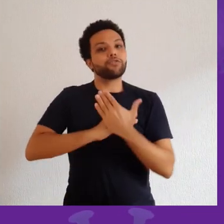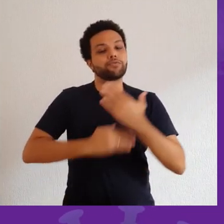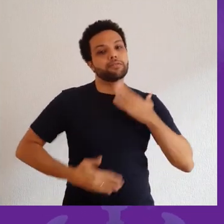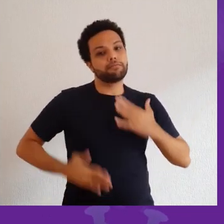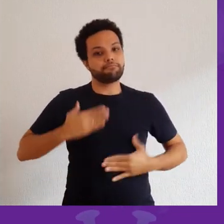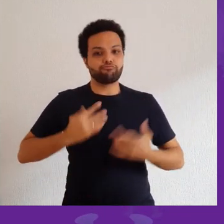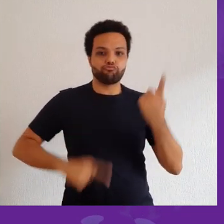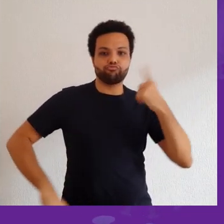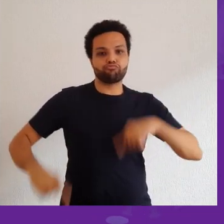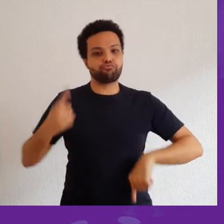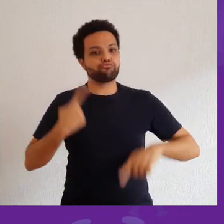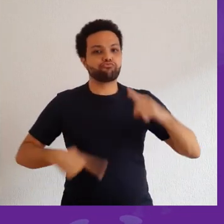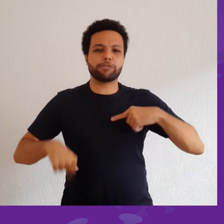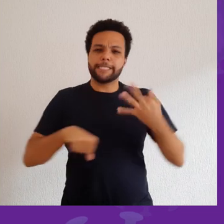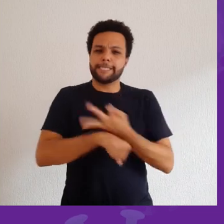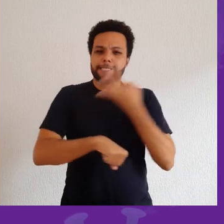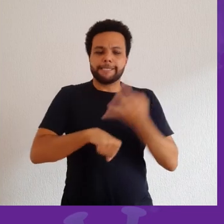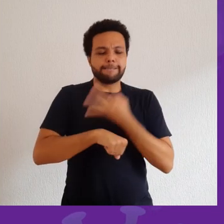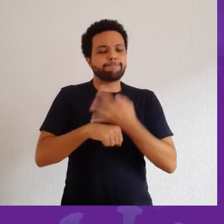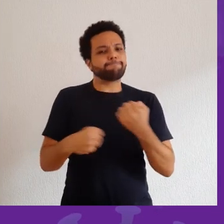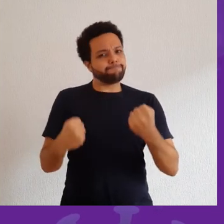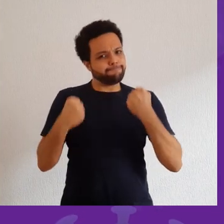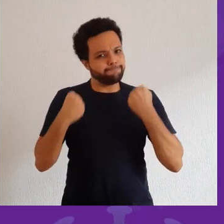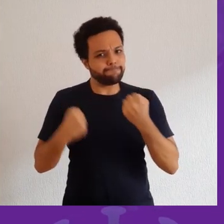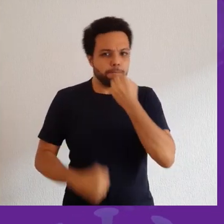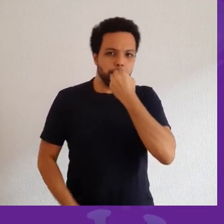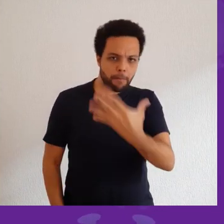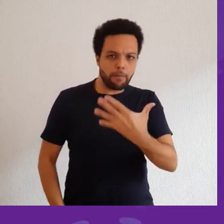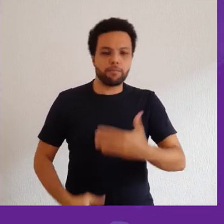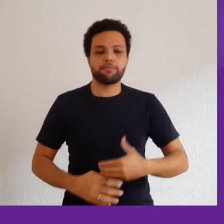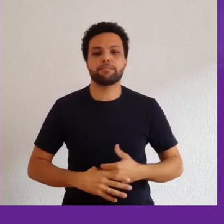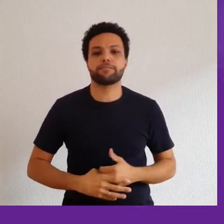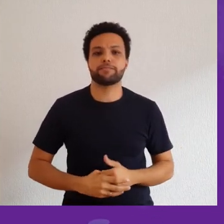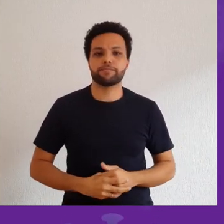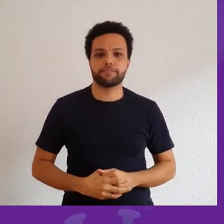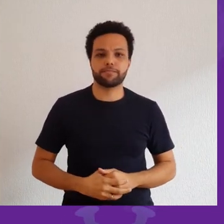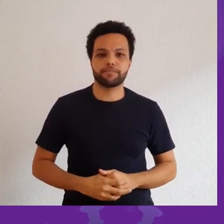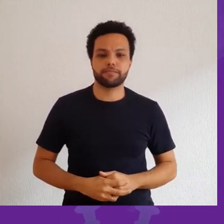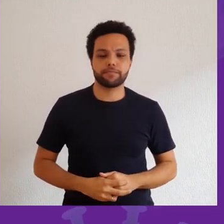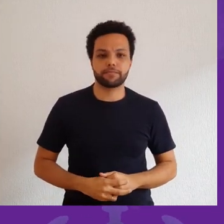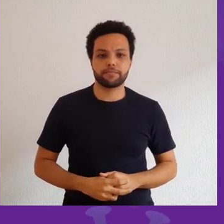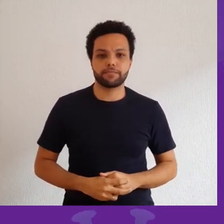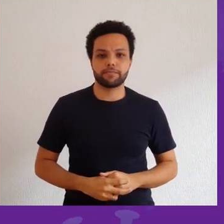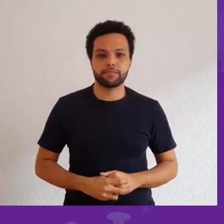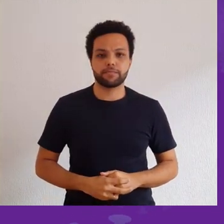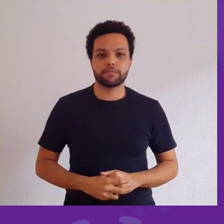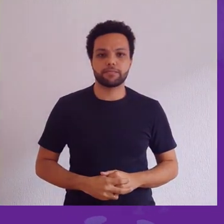estratégias para a gente poder manter um sistema imunológico funcionando normalmente.